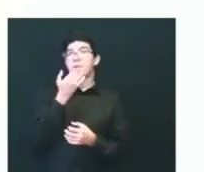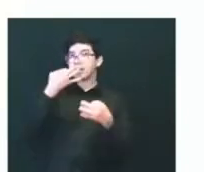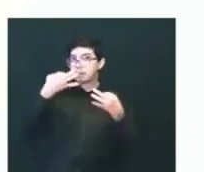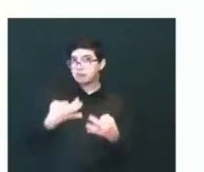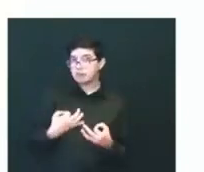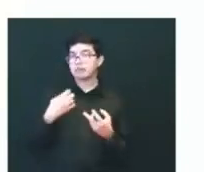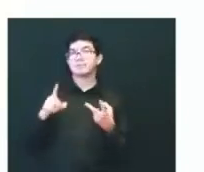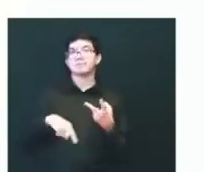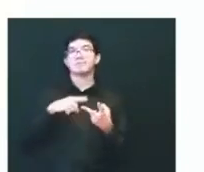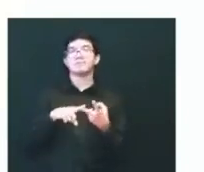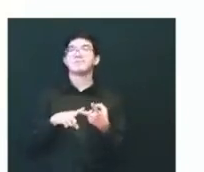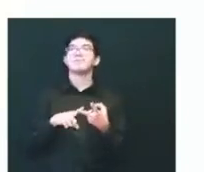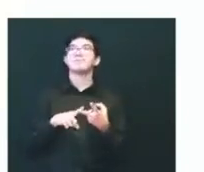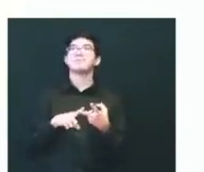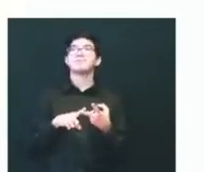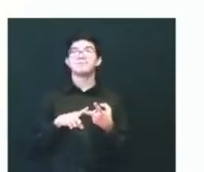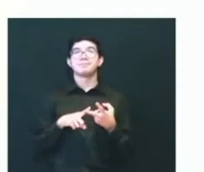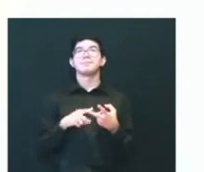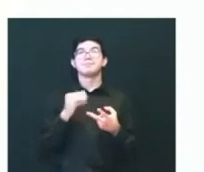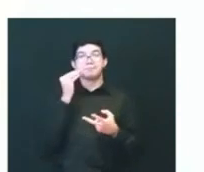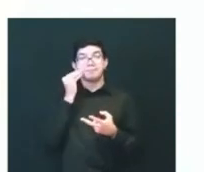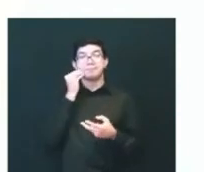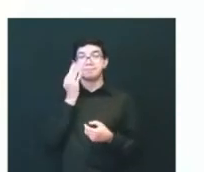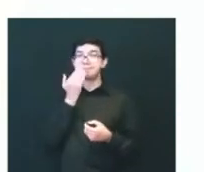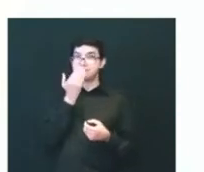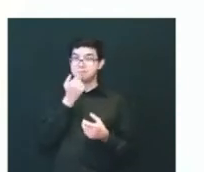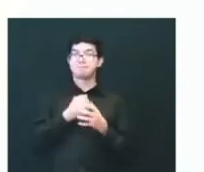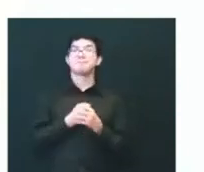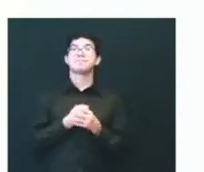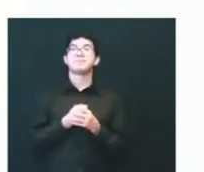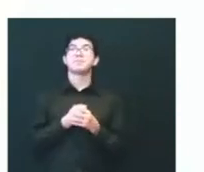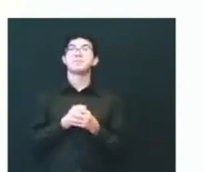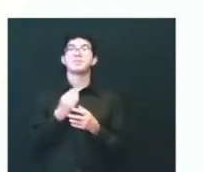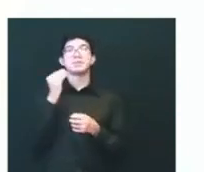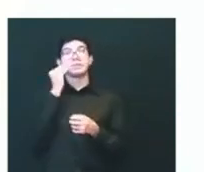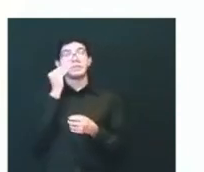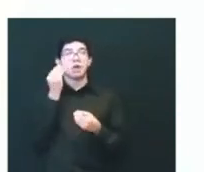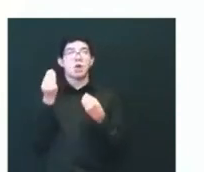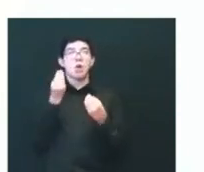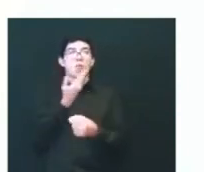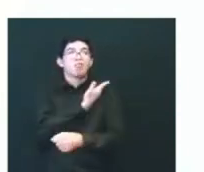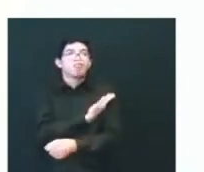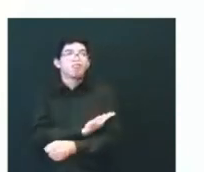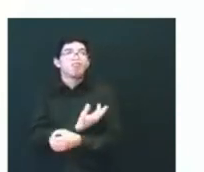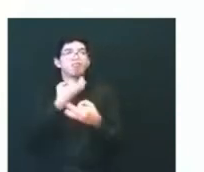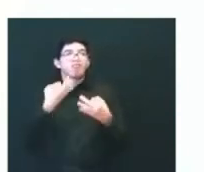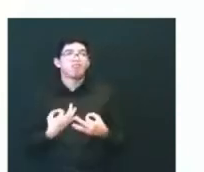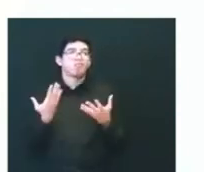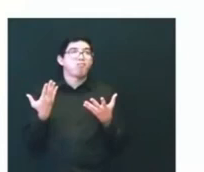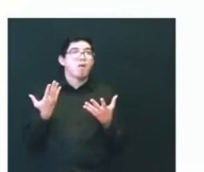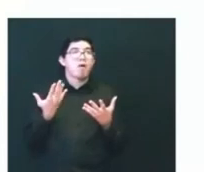tentar comer, apesar dos pesares, e tentar buscar hábitos saudáveis, hábitos de